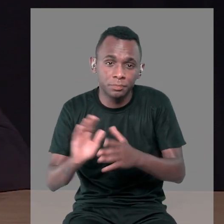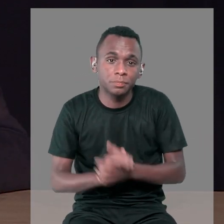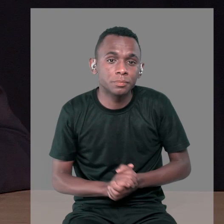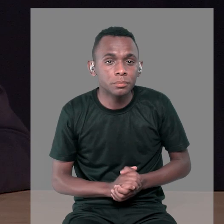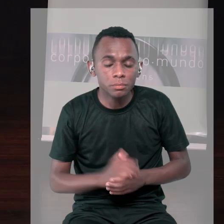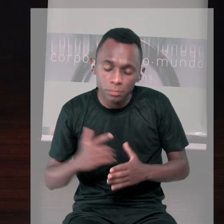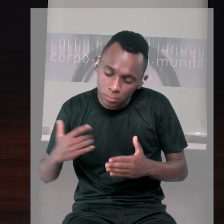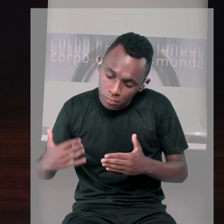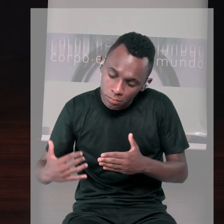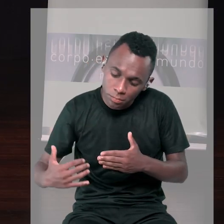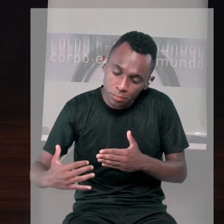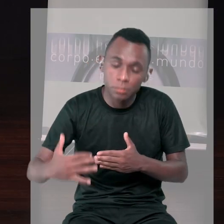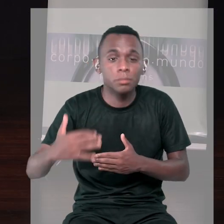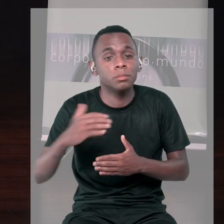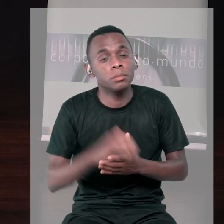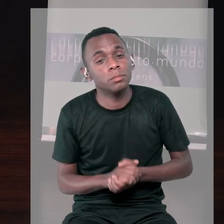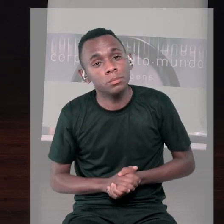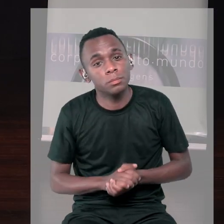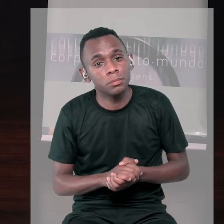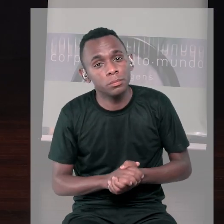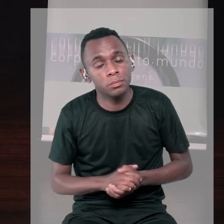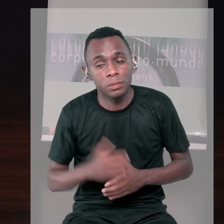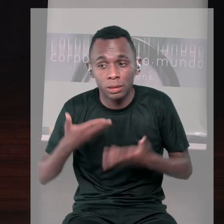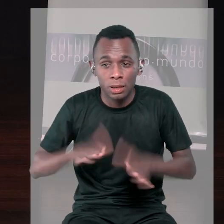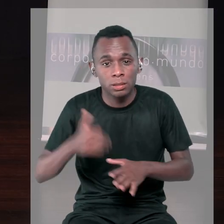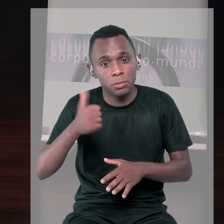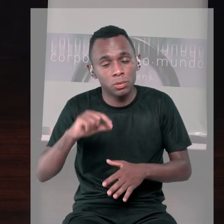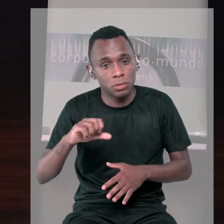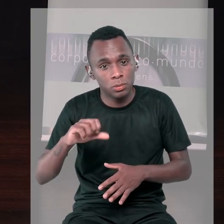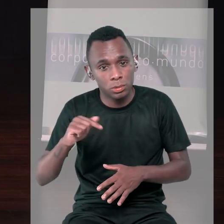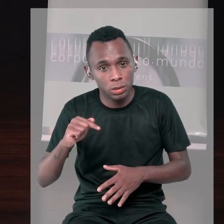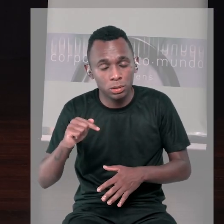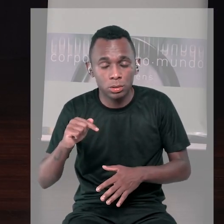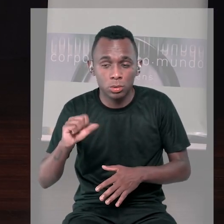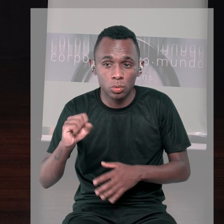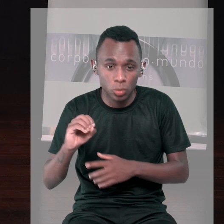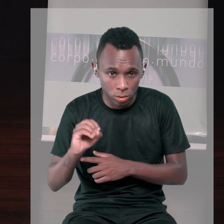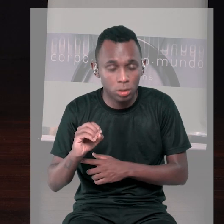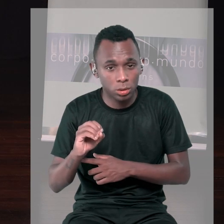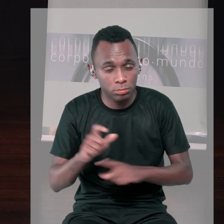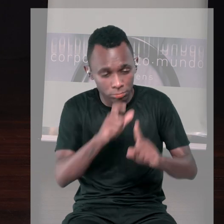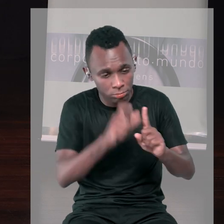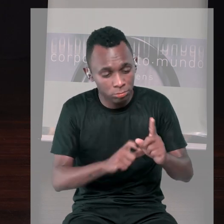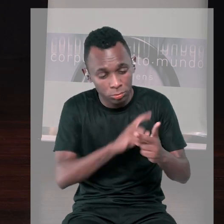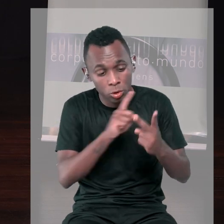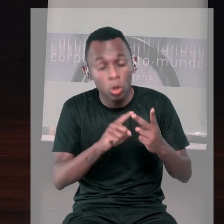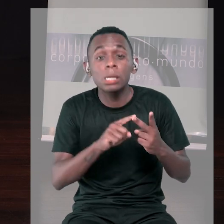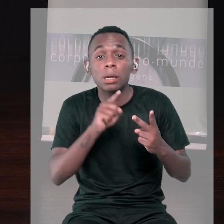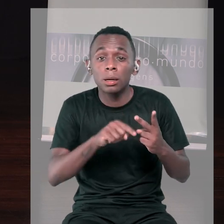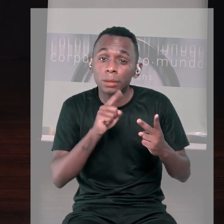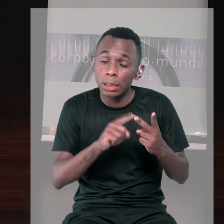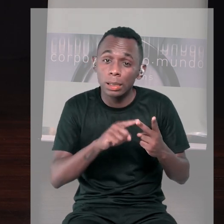Nós vamos para um sujeito que nasce em 1780, Clausewitz, né, e que aos 12